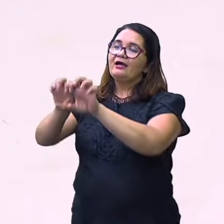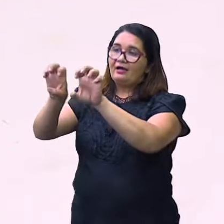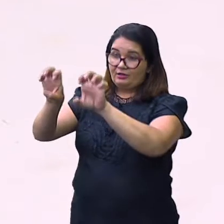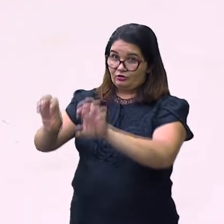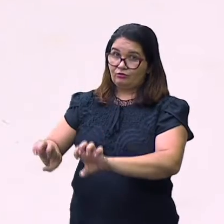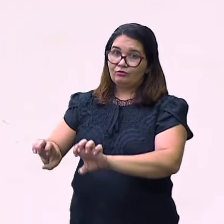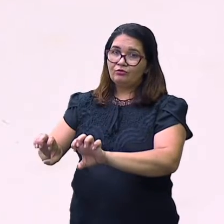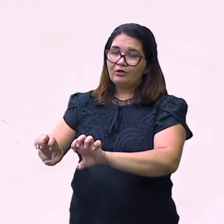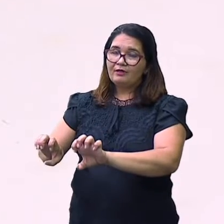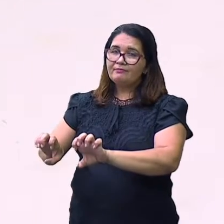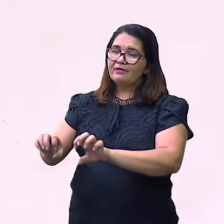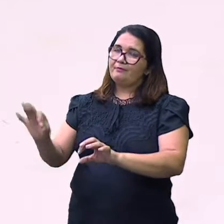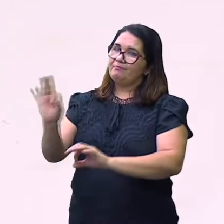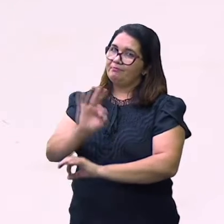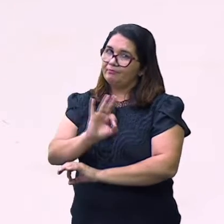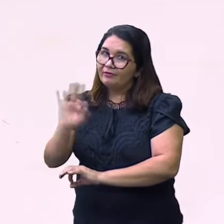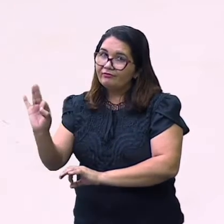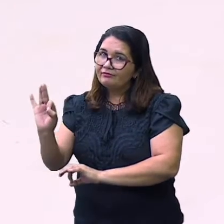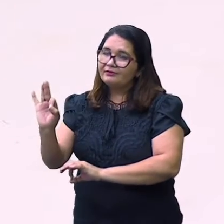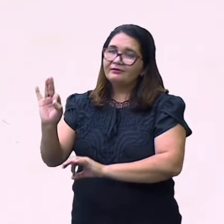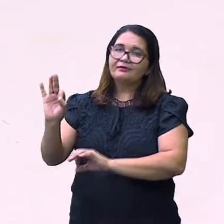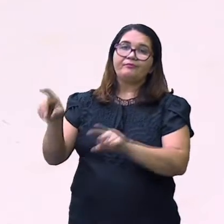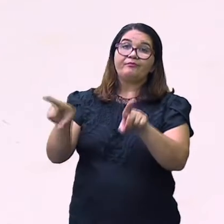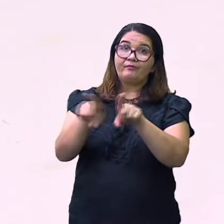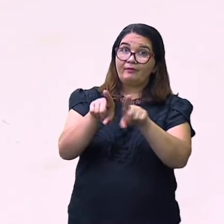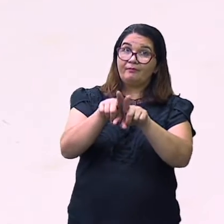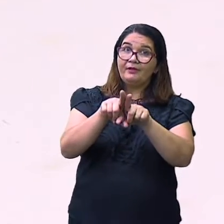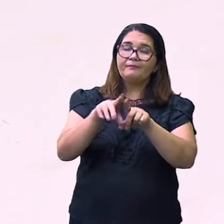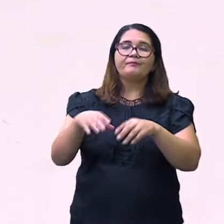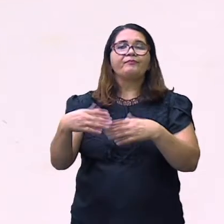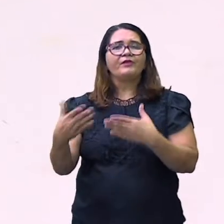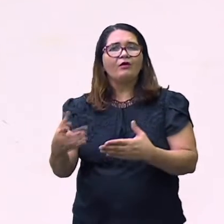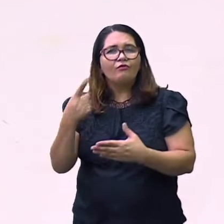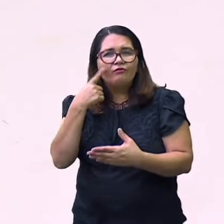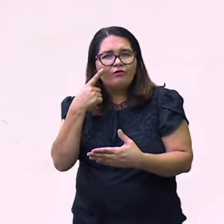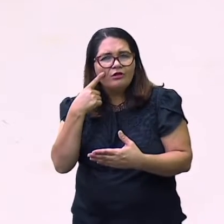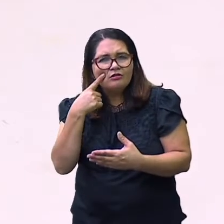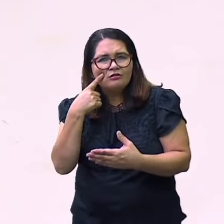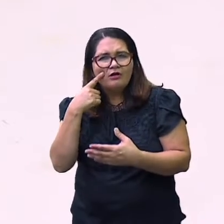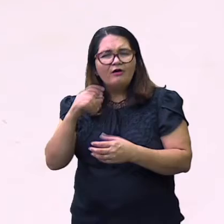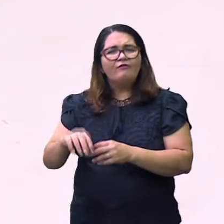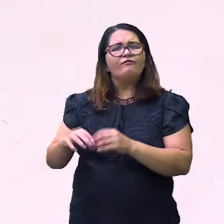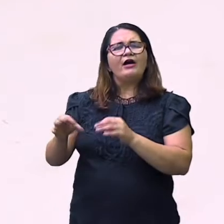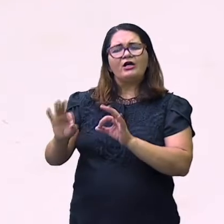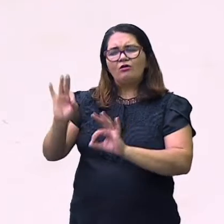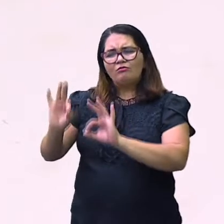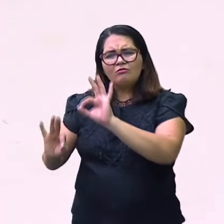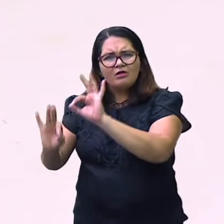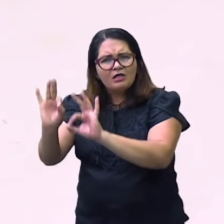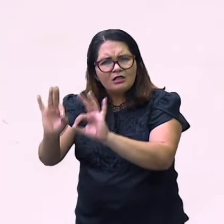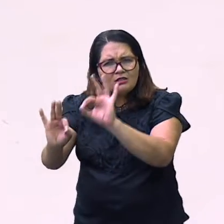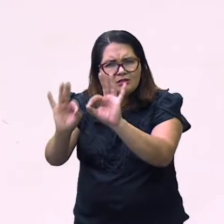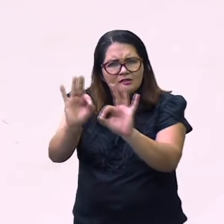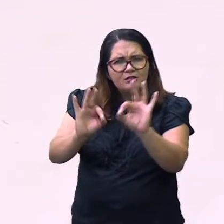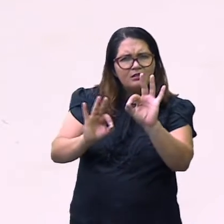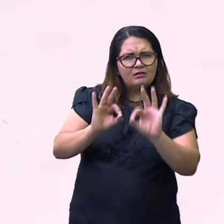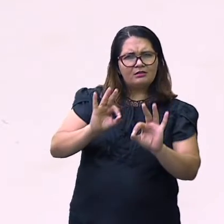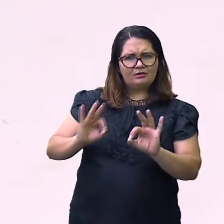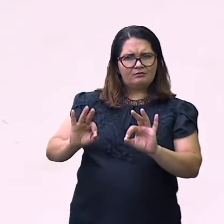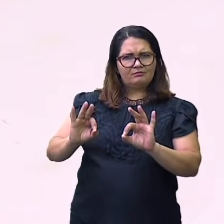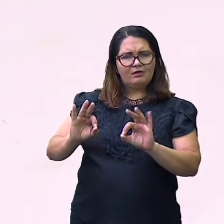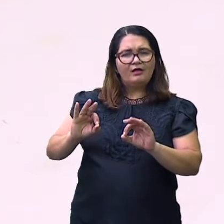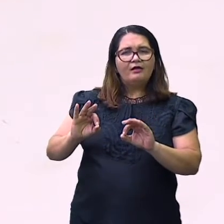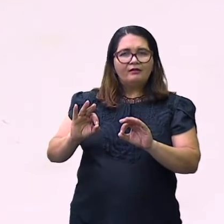lá, gente, ó, e vamos montando, não é mesmo? Você vai montando, estruturando a parede